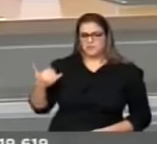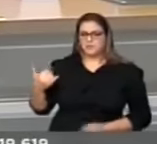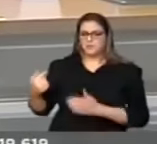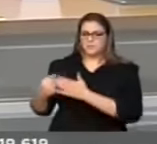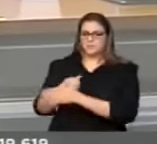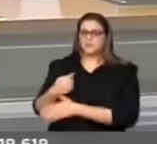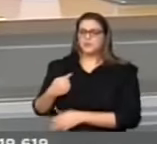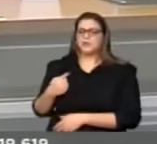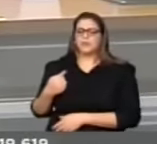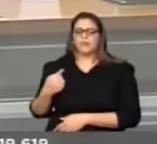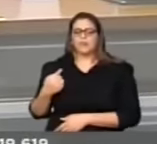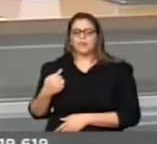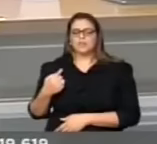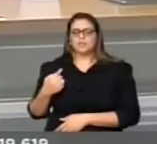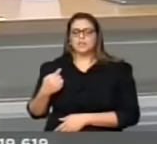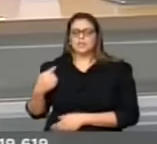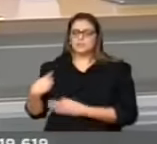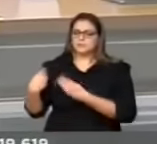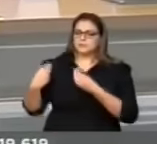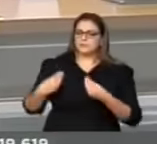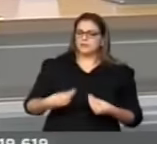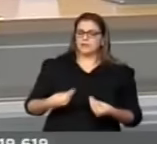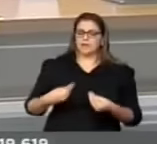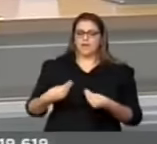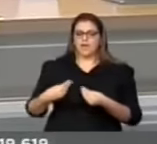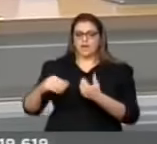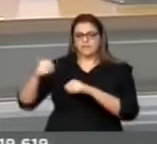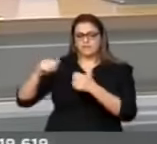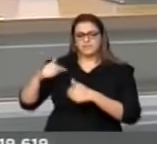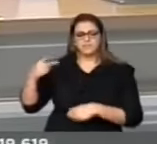o que é pedalada fiscal? Ninguém levantou a mão.